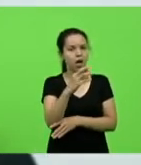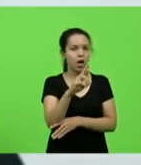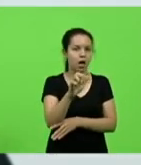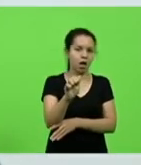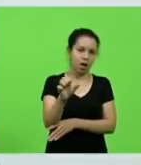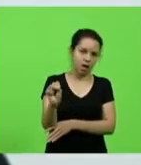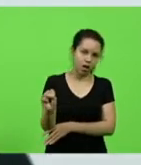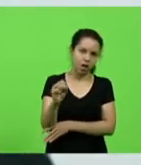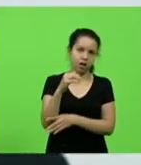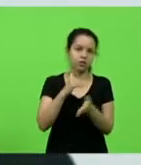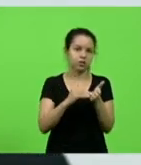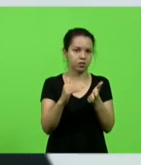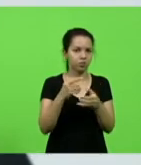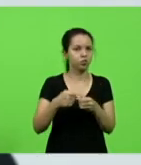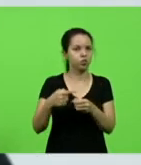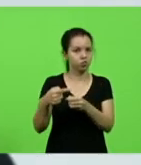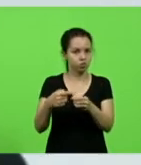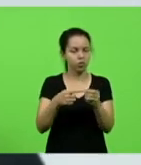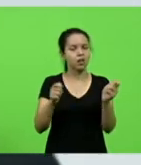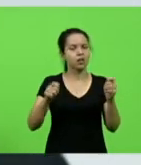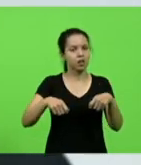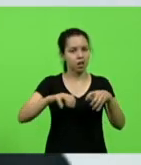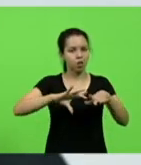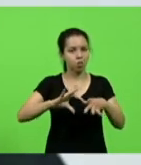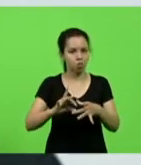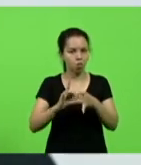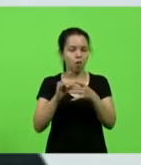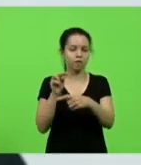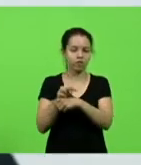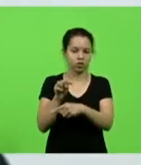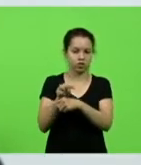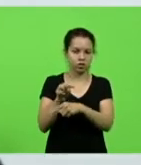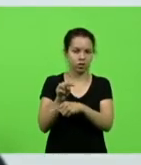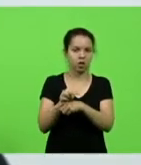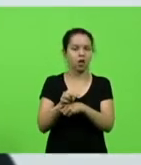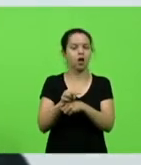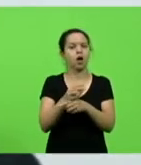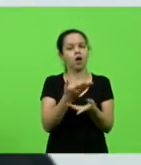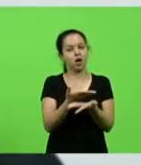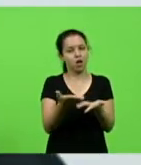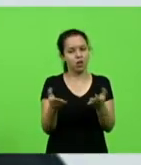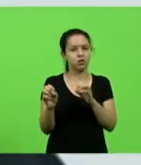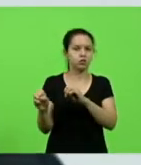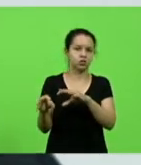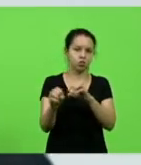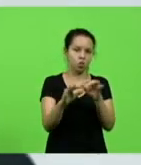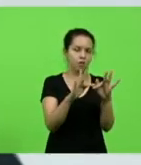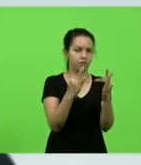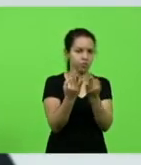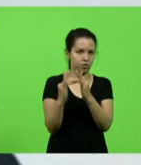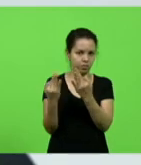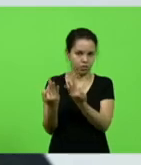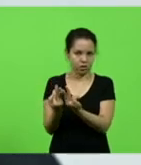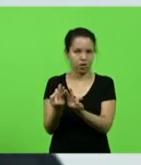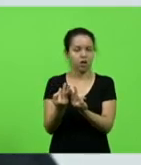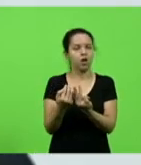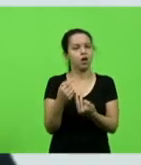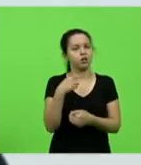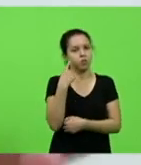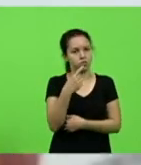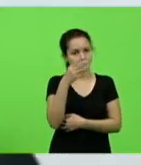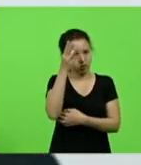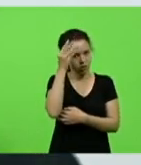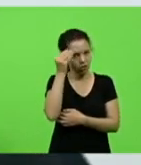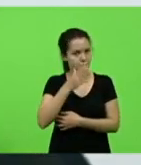Municipal de Educação, todos unidos, fiscalizar as famílias educadoras. E eu não tenho, caríssima deputada Luciane, na minha